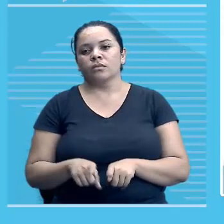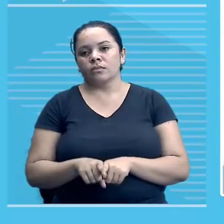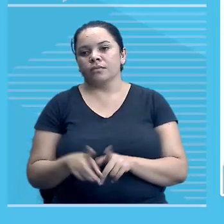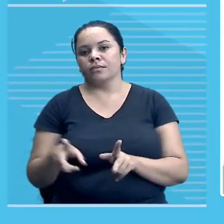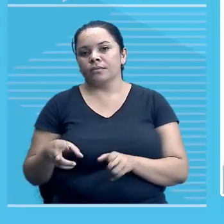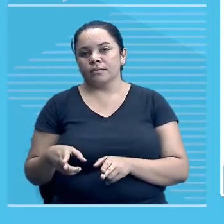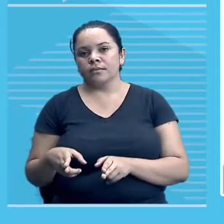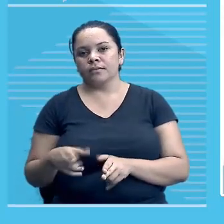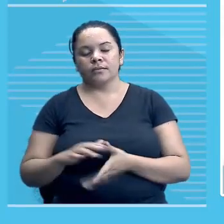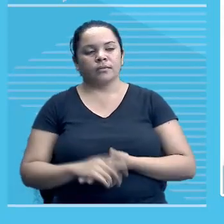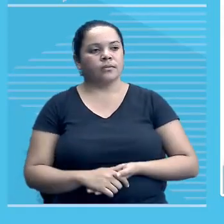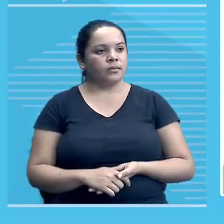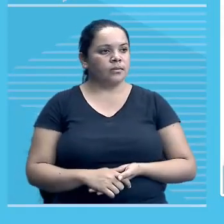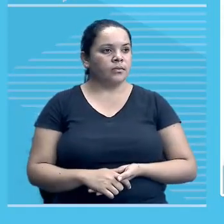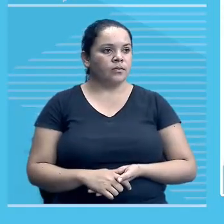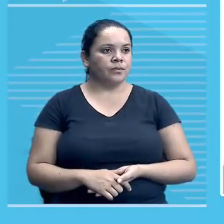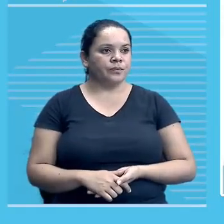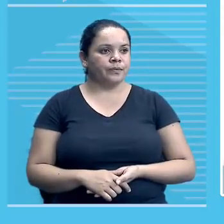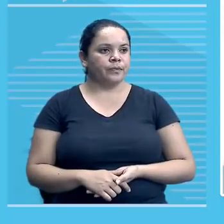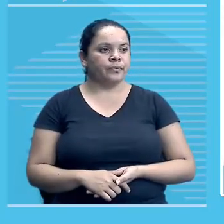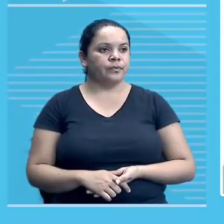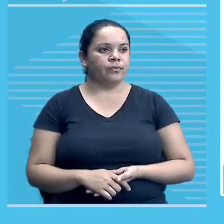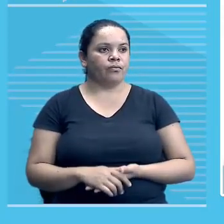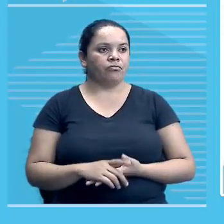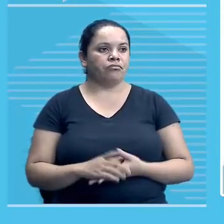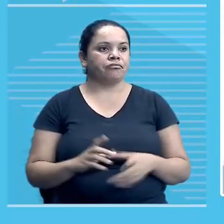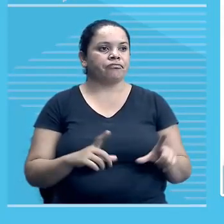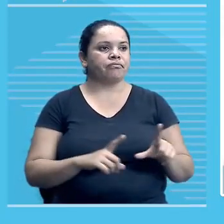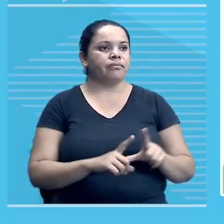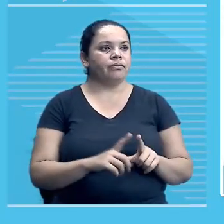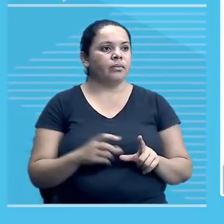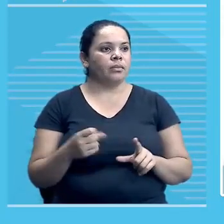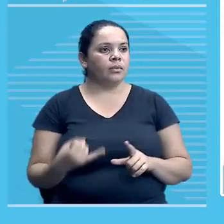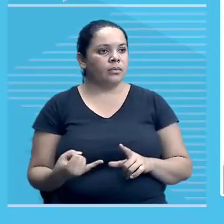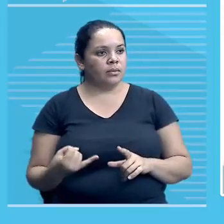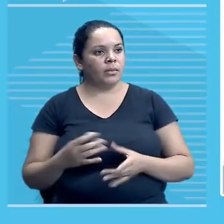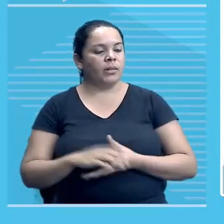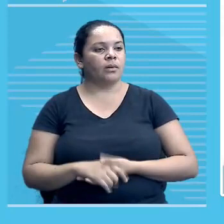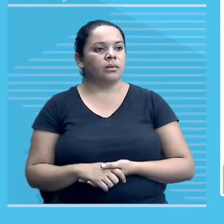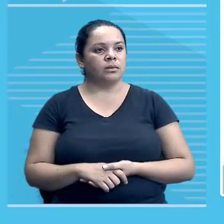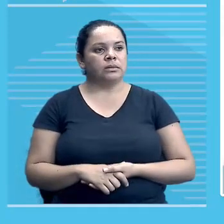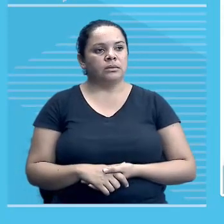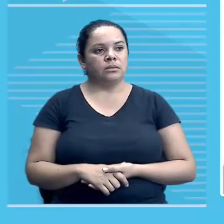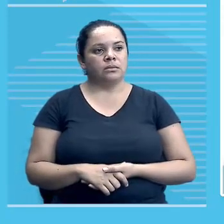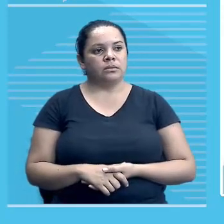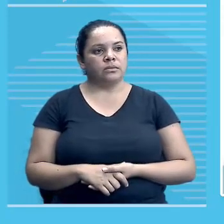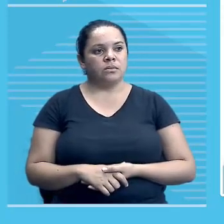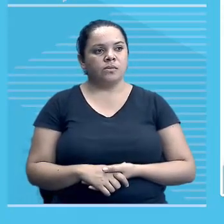E quando o nosso delta ele é negativo,